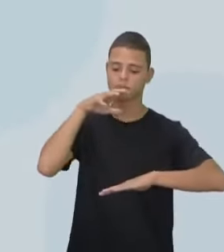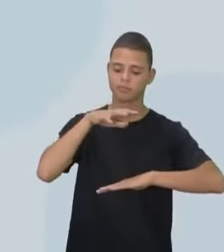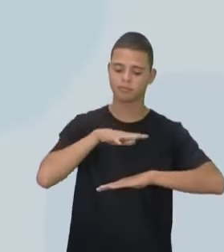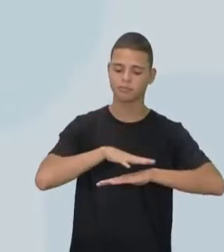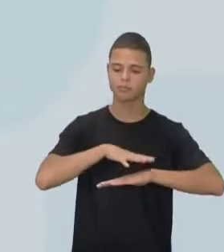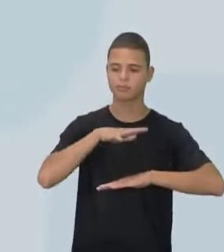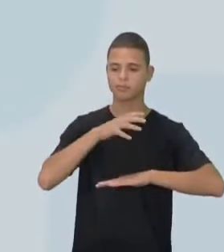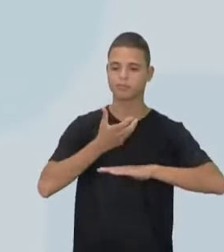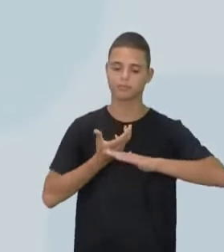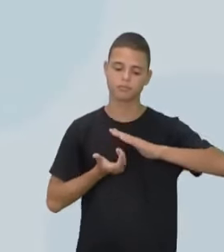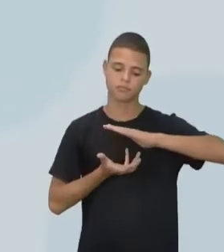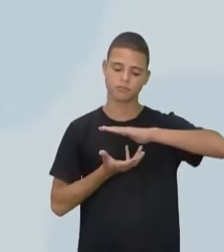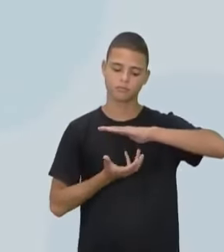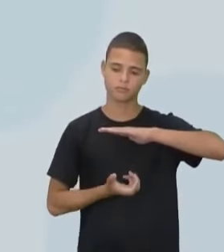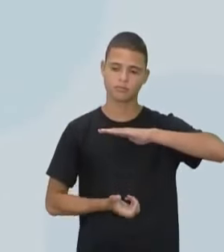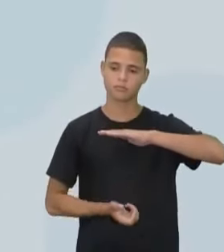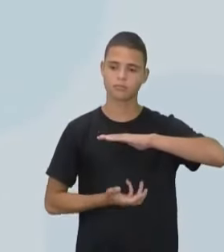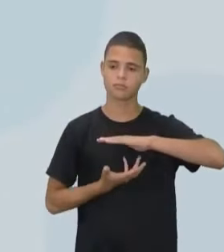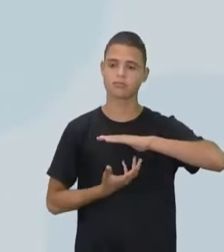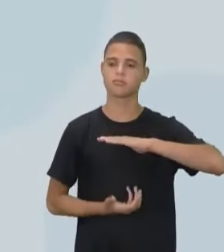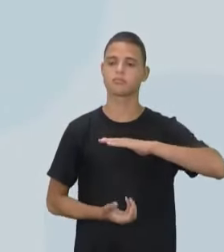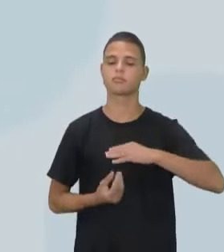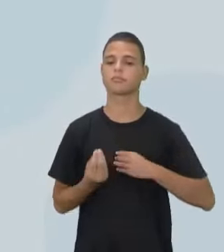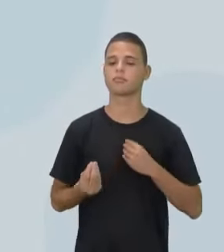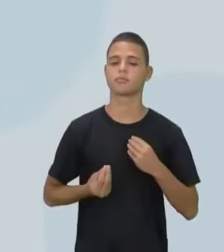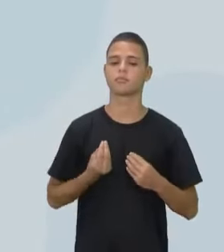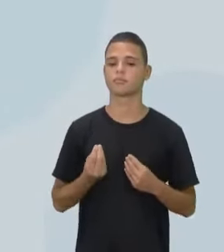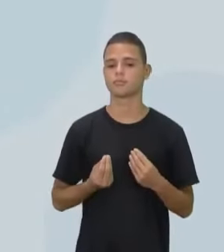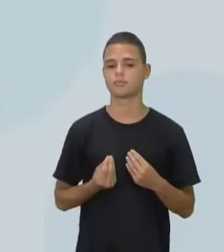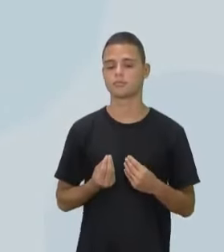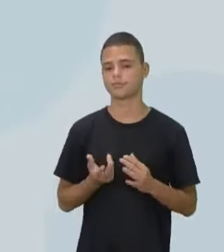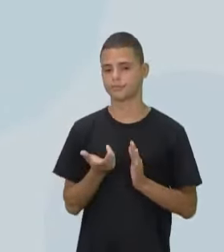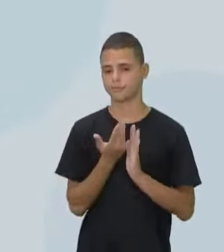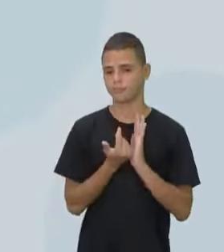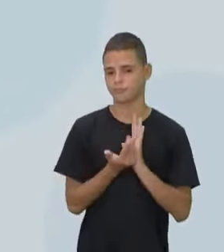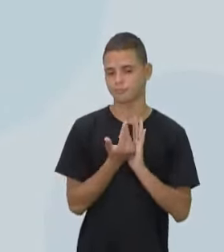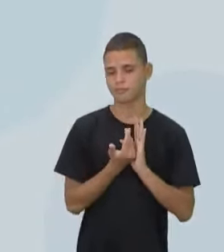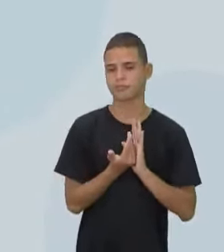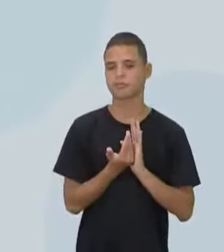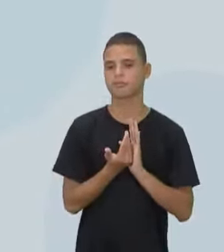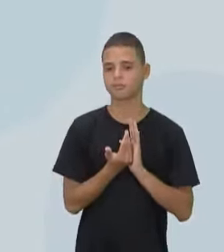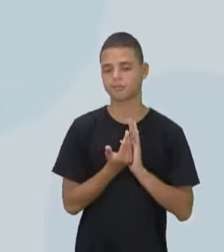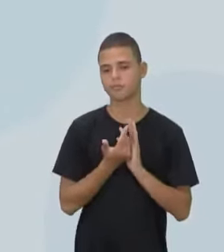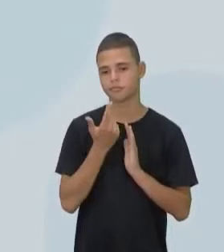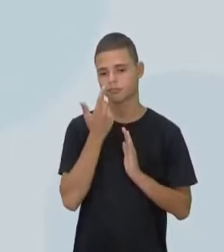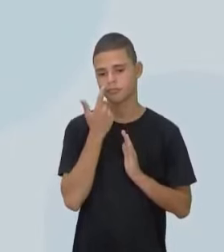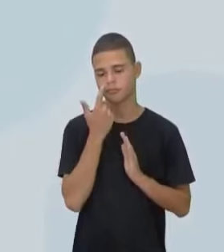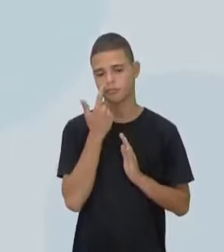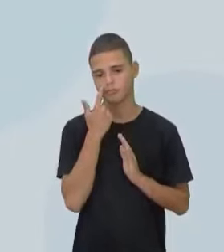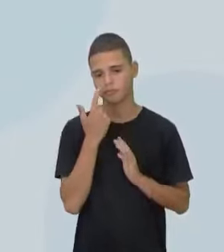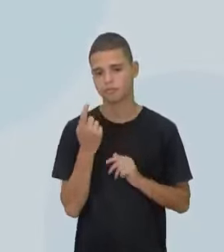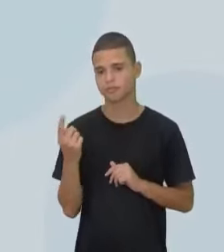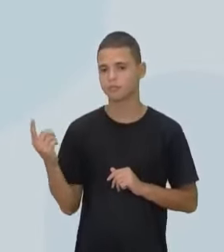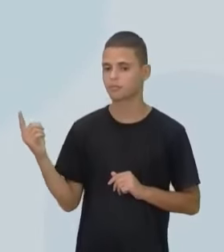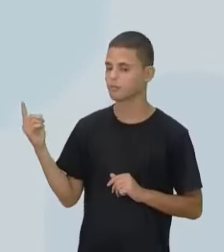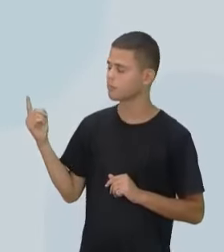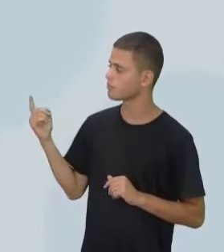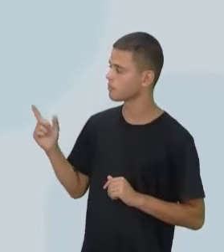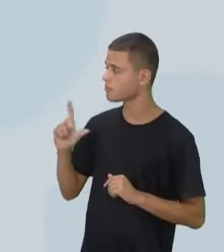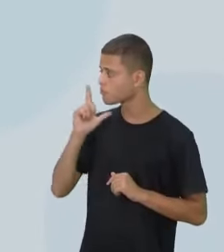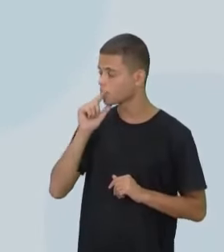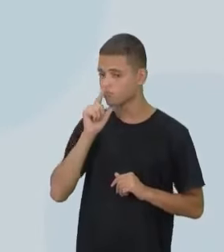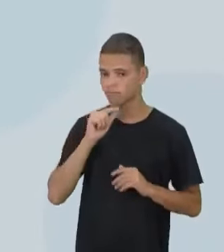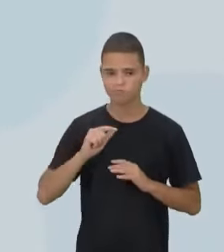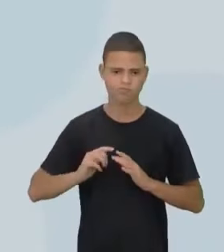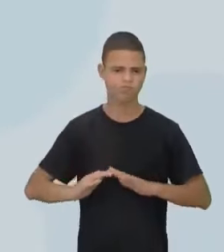escoar rápido, né, como vai ser essa dinâmica. Na imagem aqui a gente mostra aí um rio